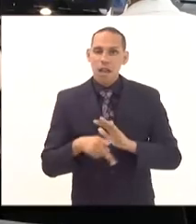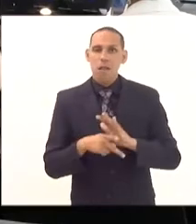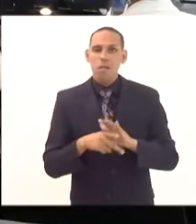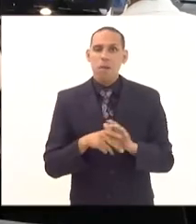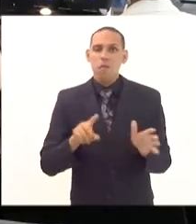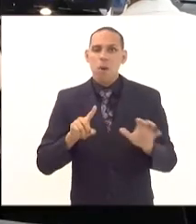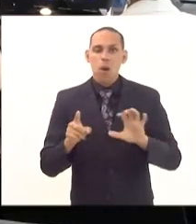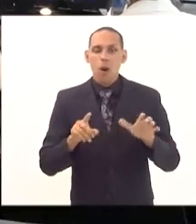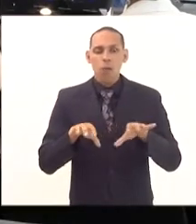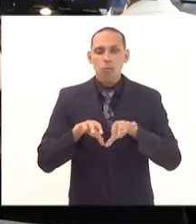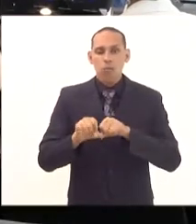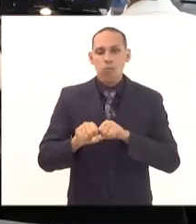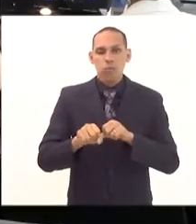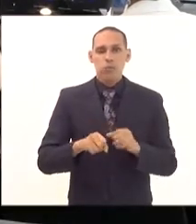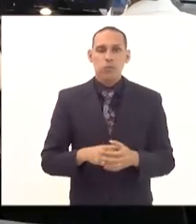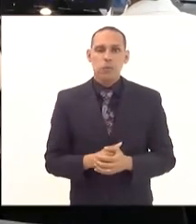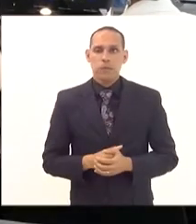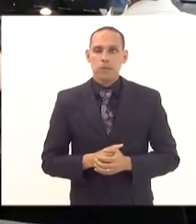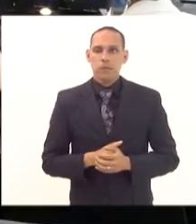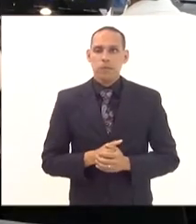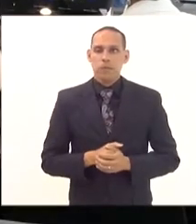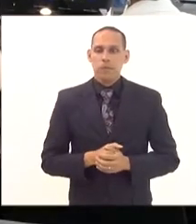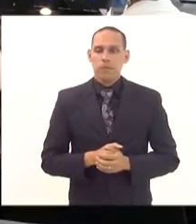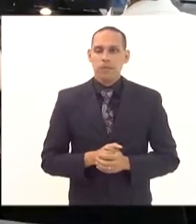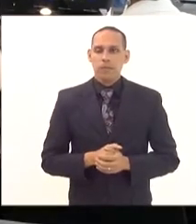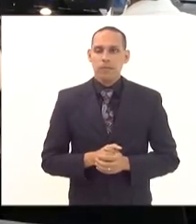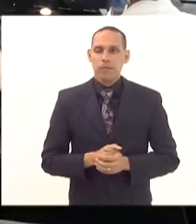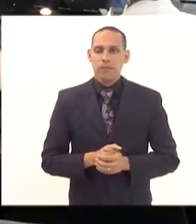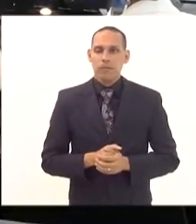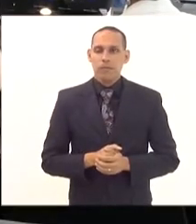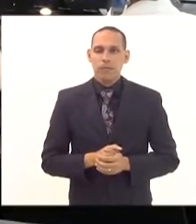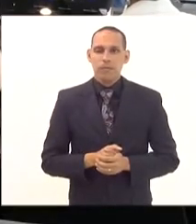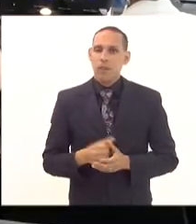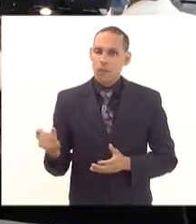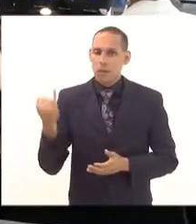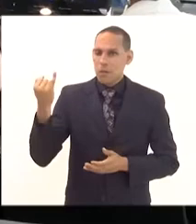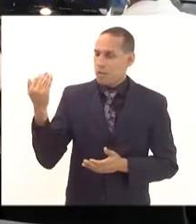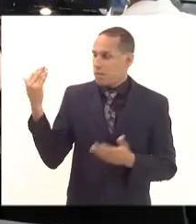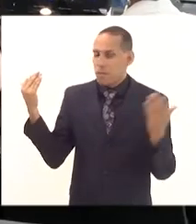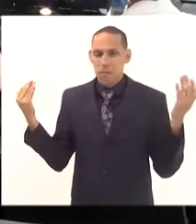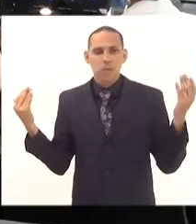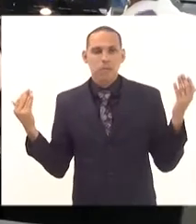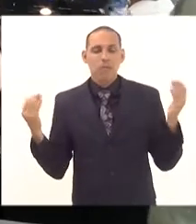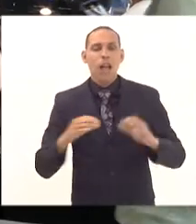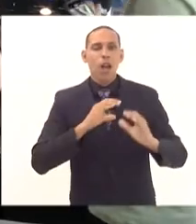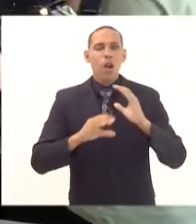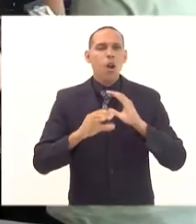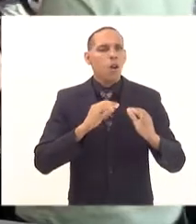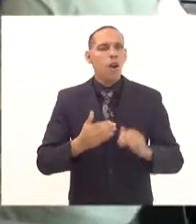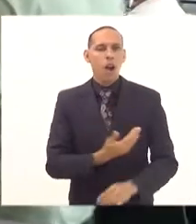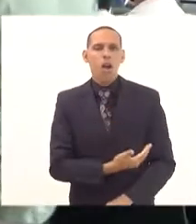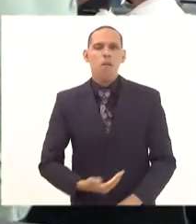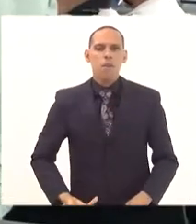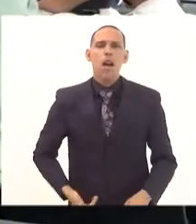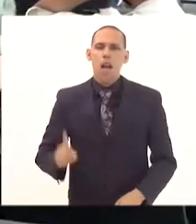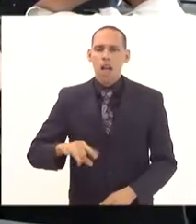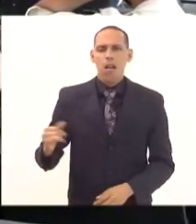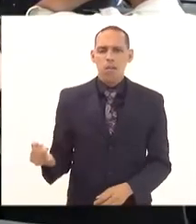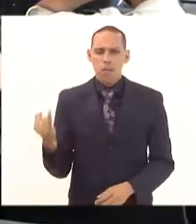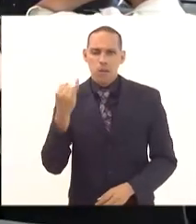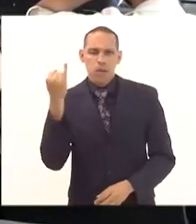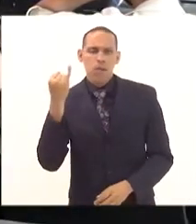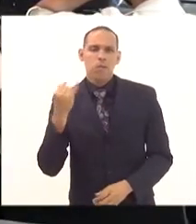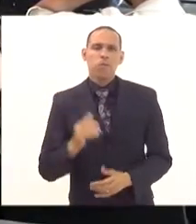o formato usando a rádio Vectra que conversou com ele isso é muito importante a comunicação pública tem uma história